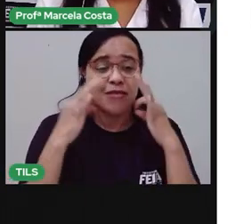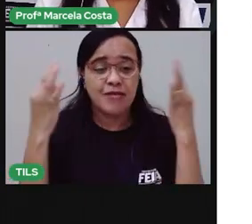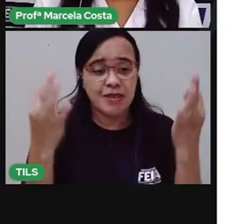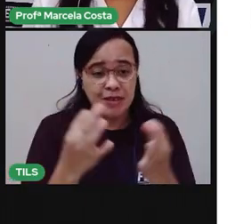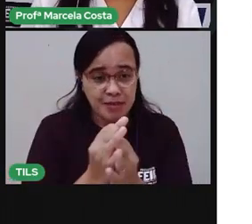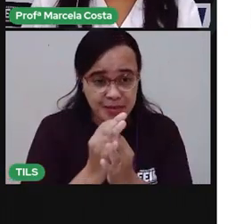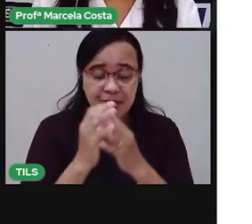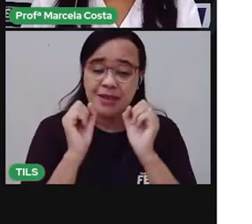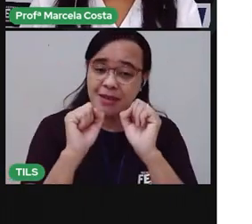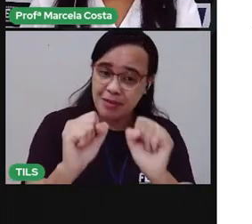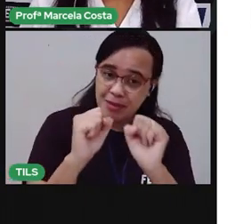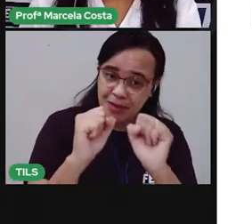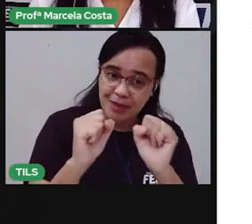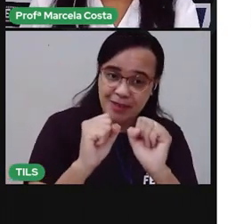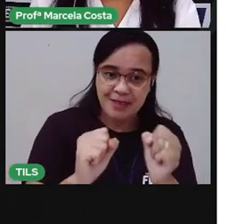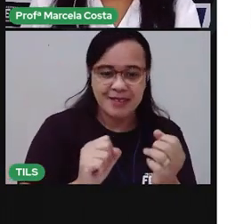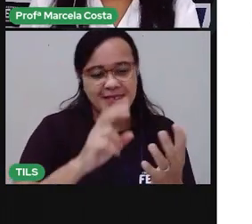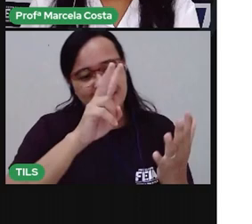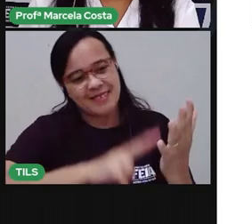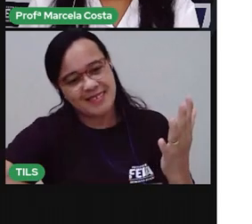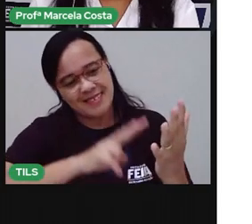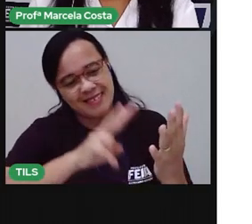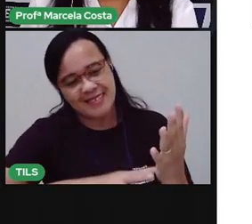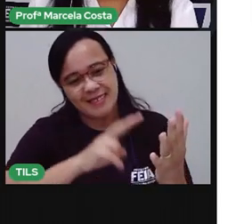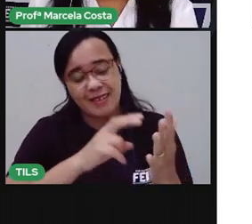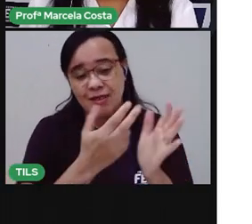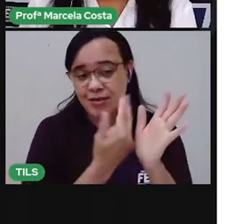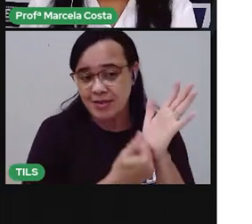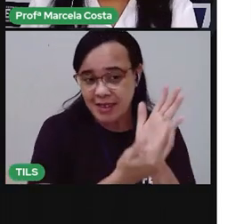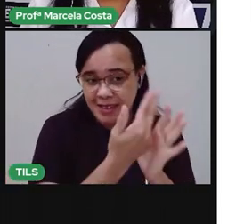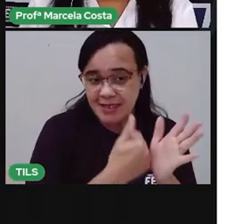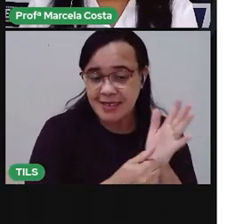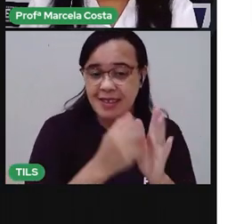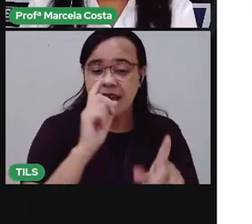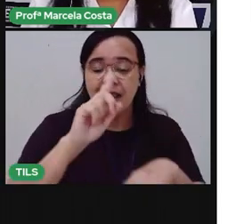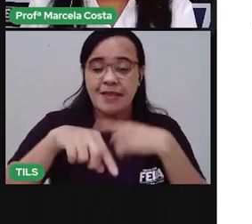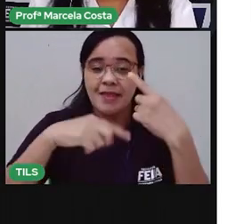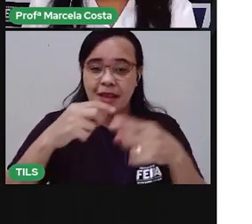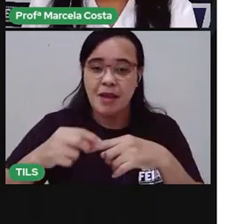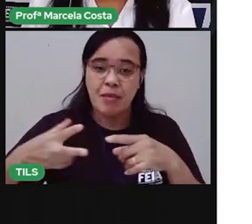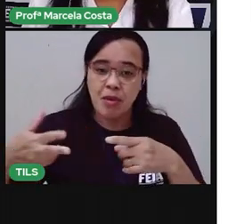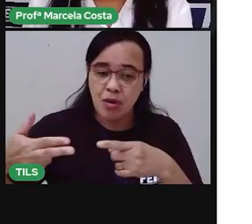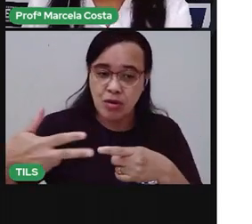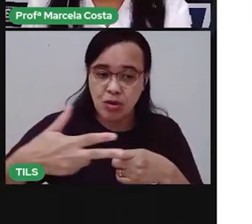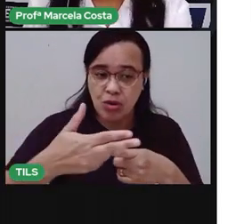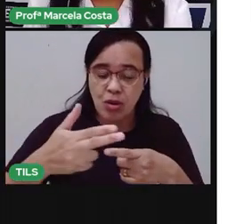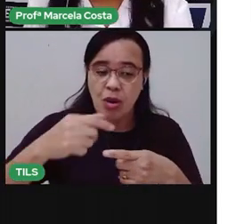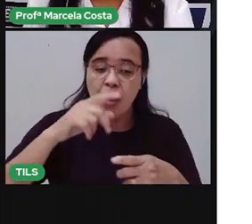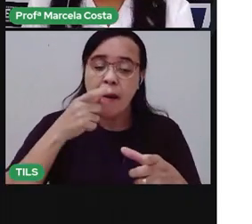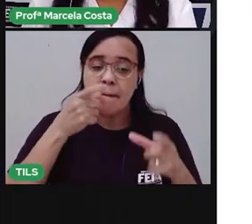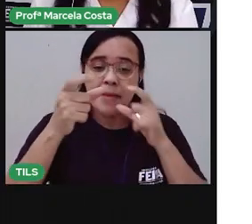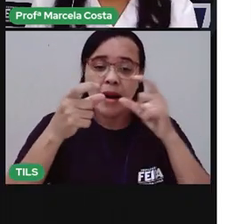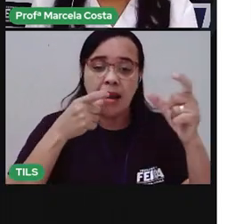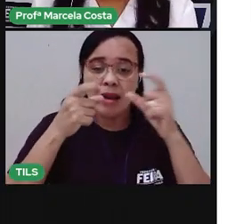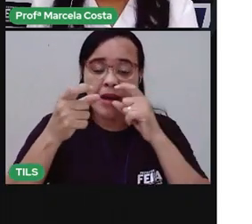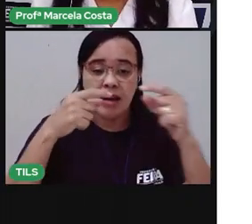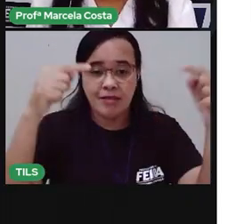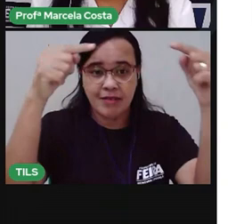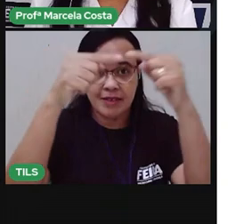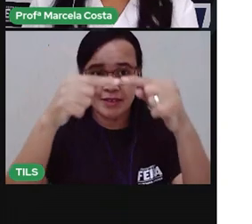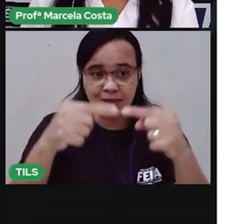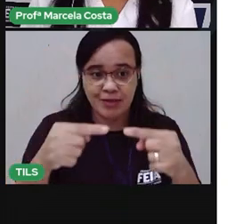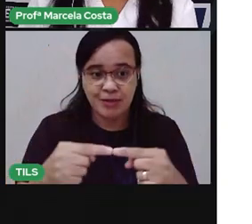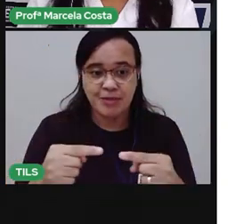deixar a imagem ela junto da sílaba recorta dentro cada quadra de um desses em uma semana você vai